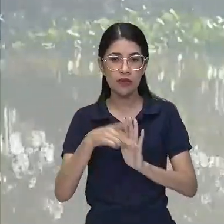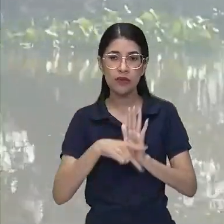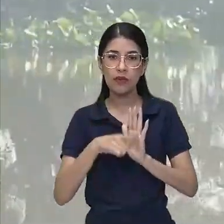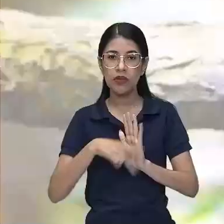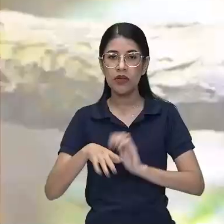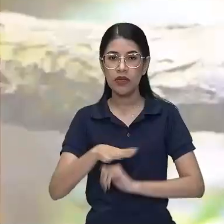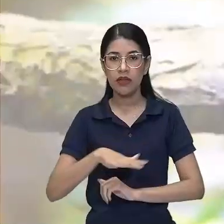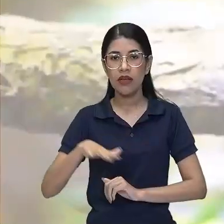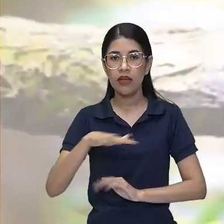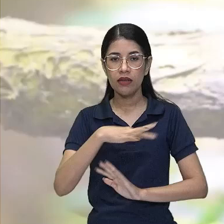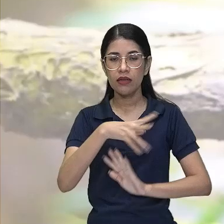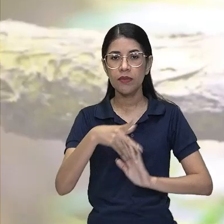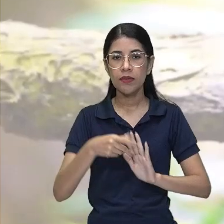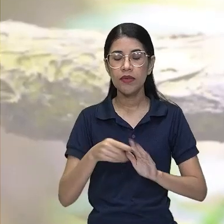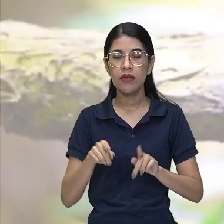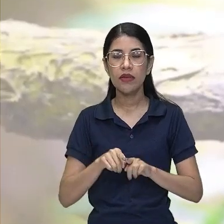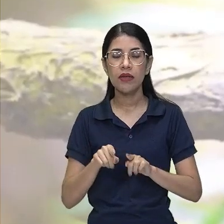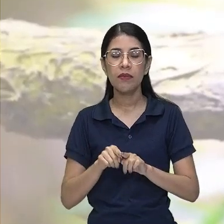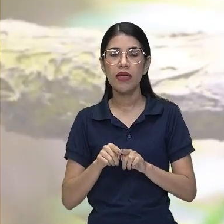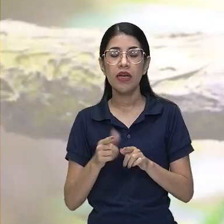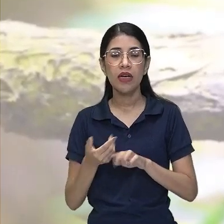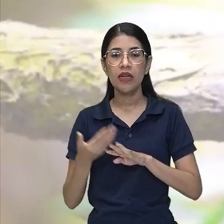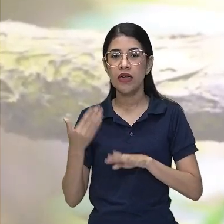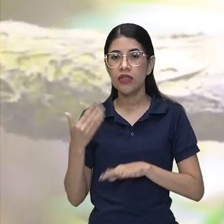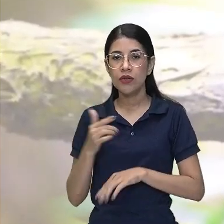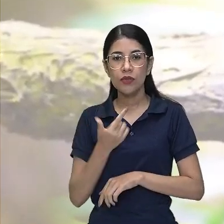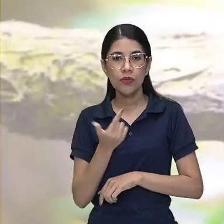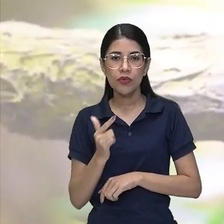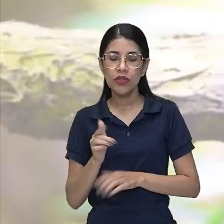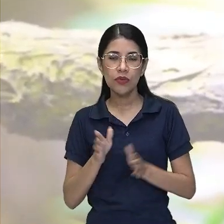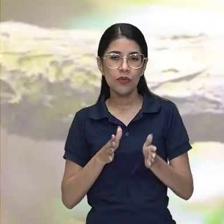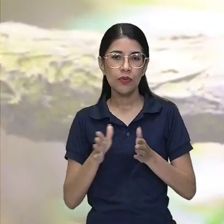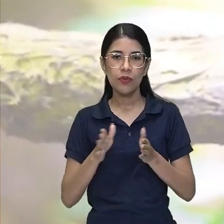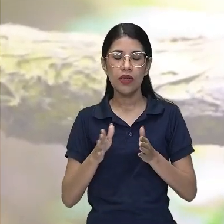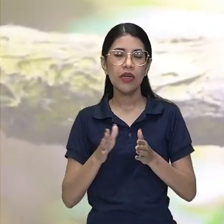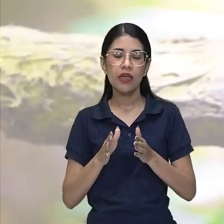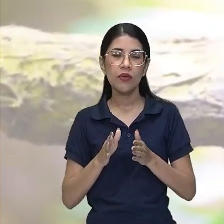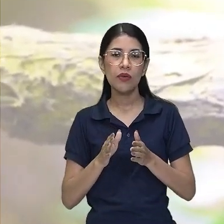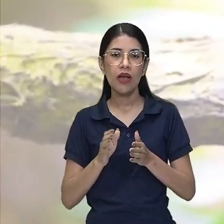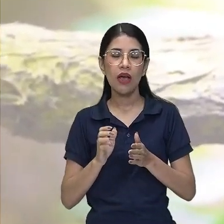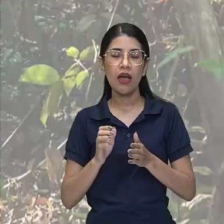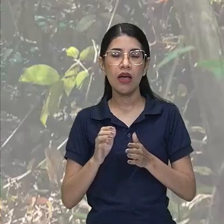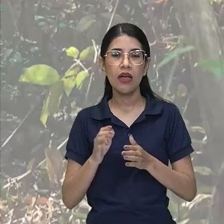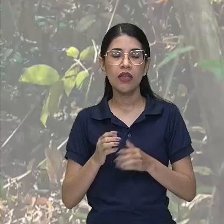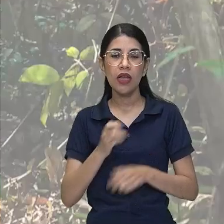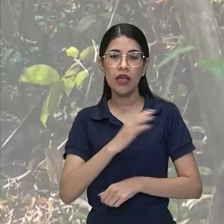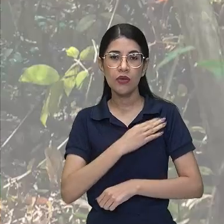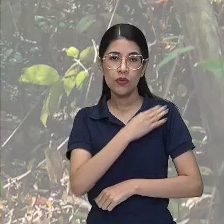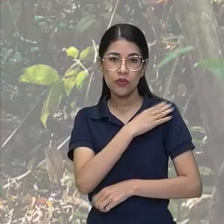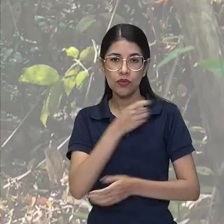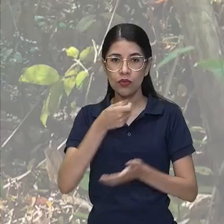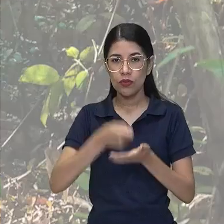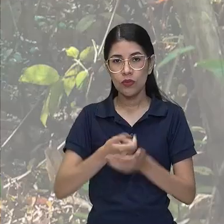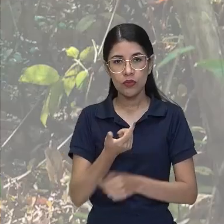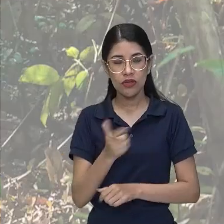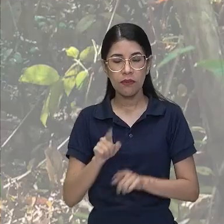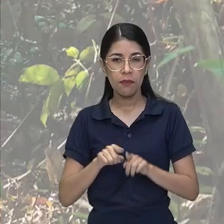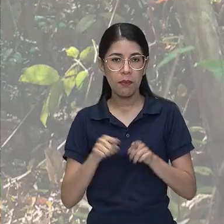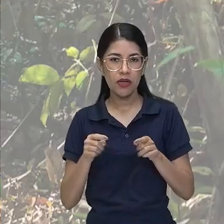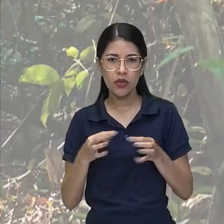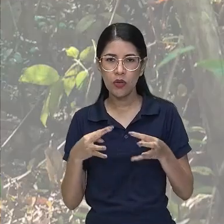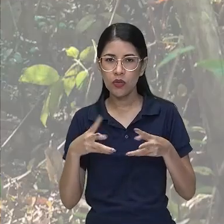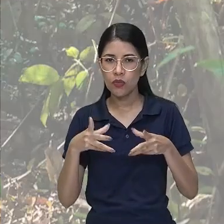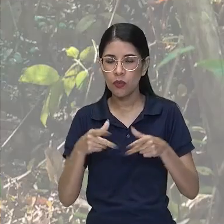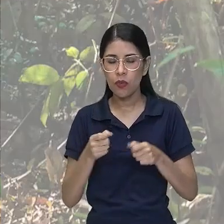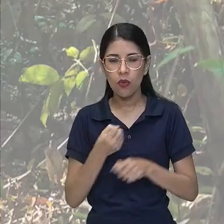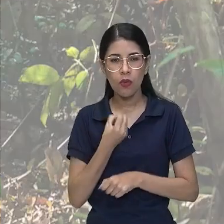na Amazônia. E isso a gente não tinha durante o período de ditadura militar. Mas nem tudo são flores, né?